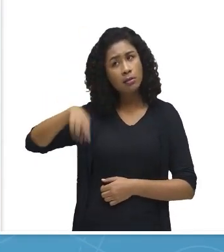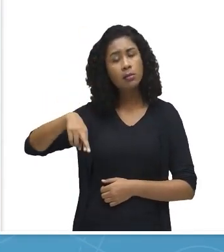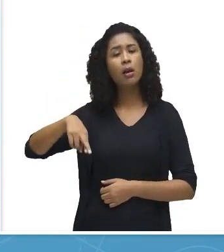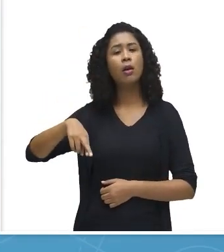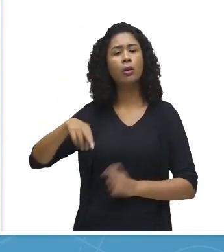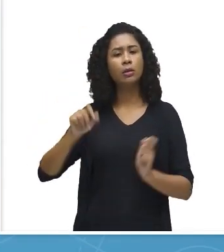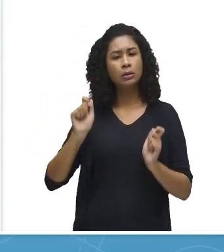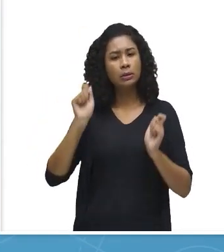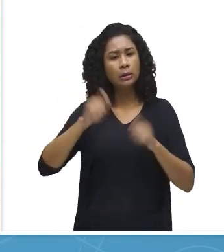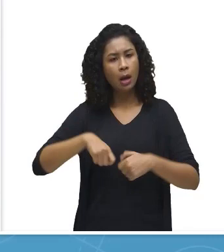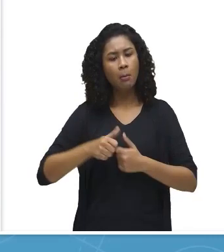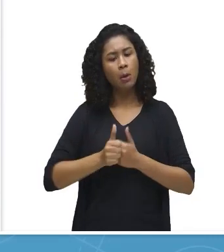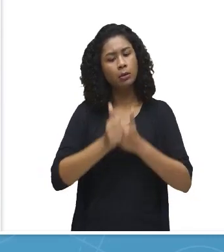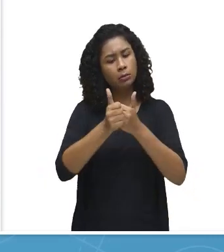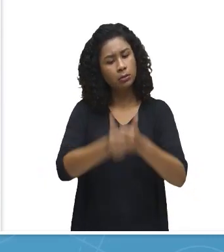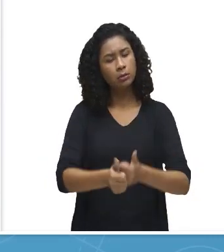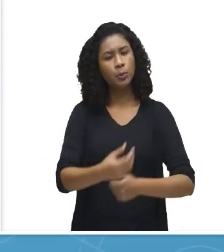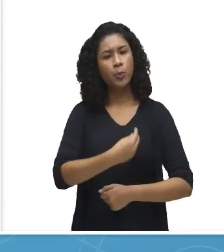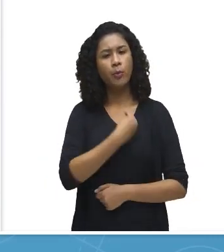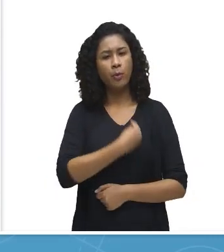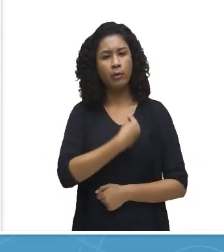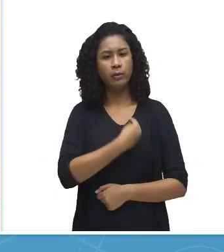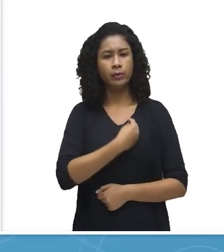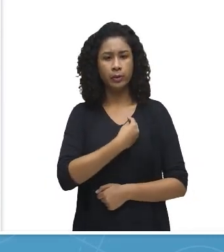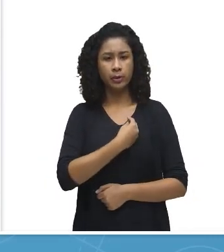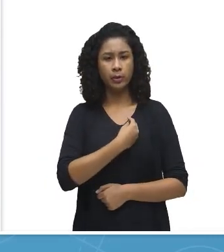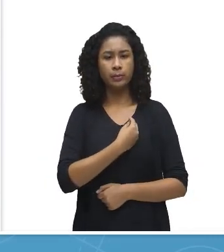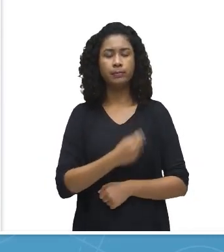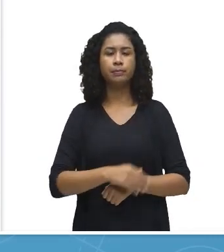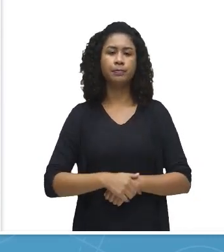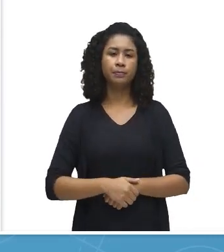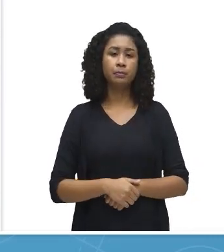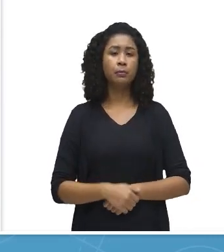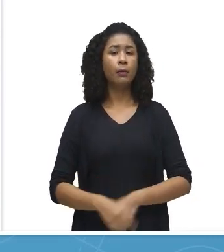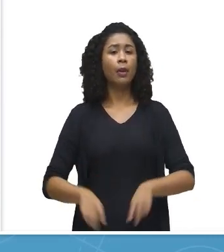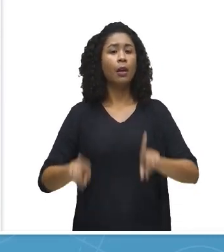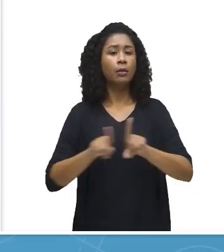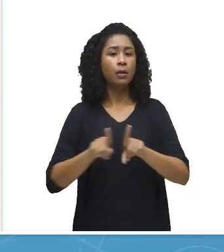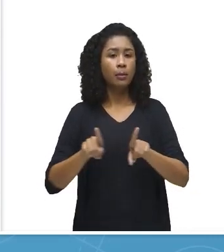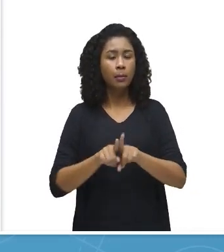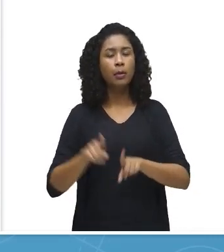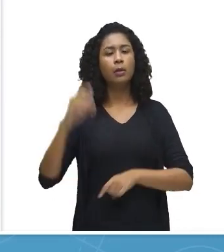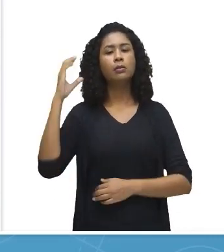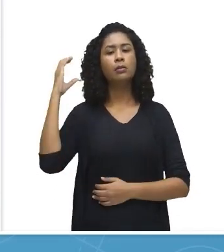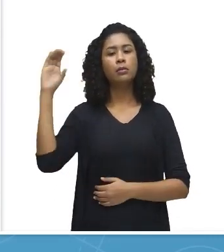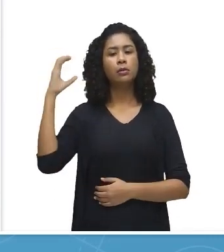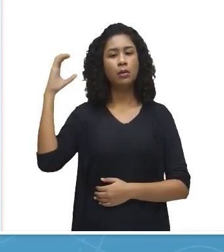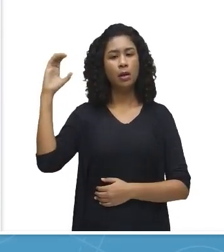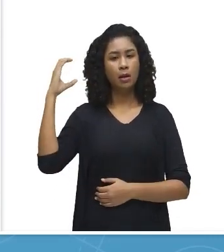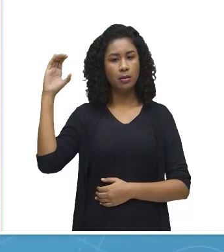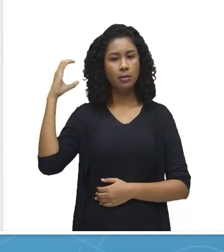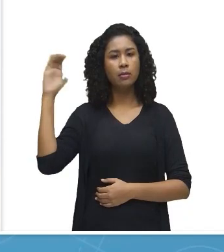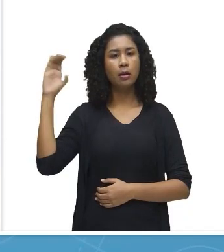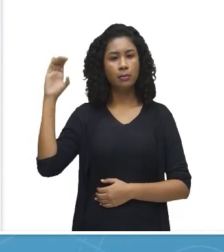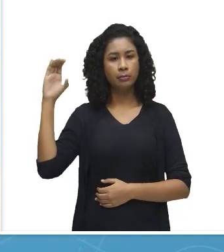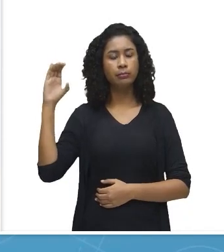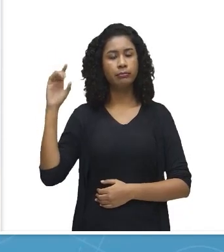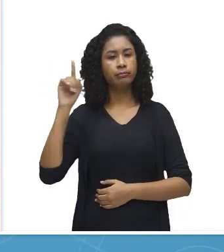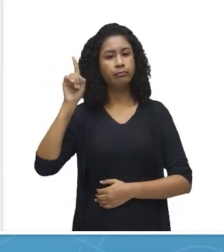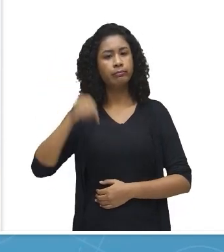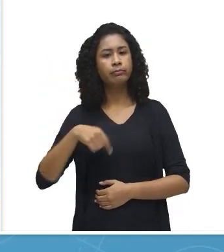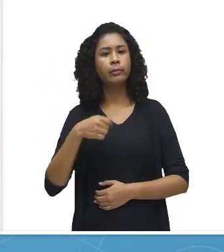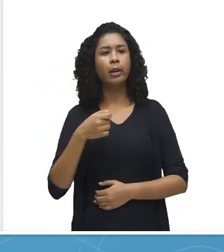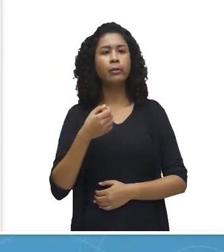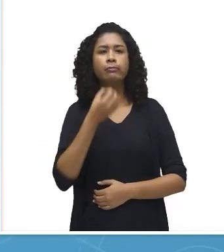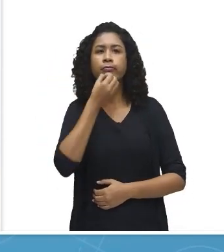poder encaminhar a vida. E também temos o uso da ciência como bem para a